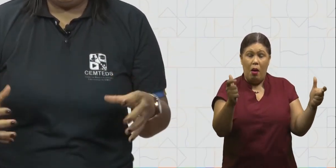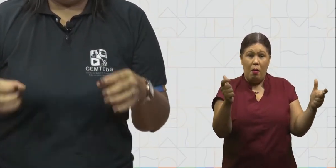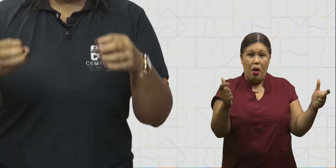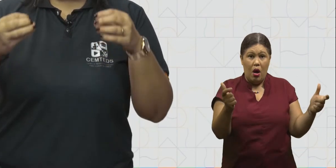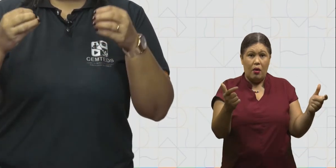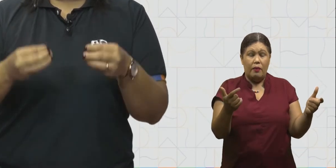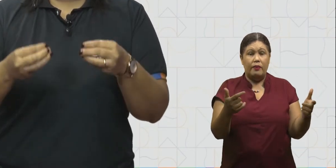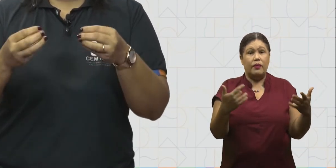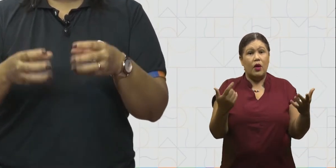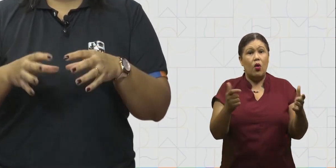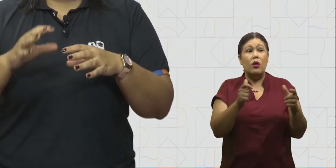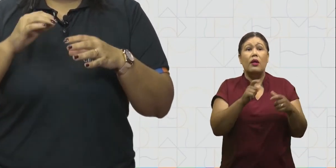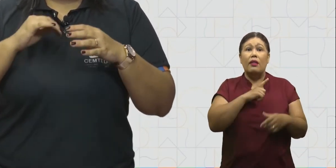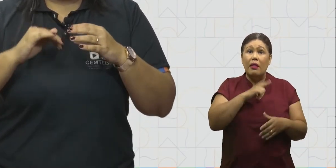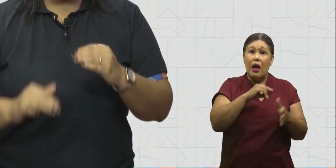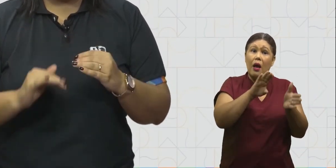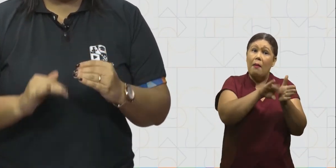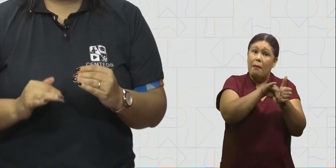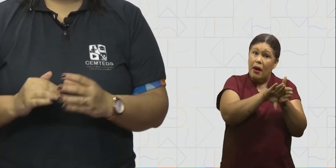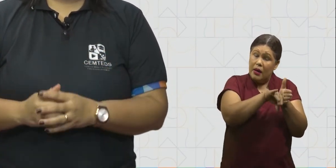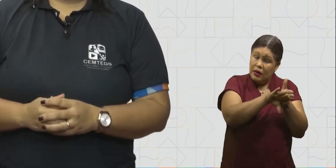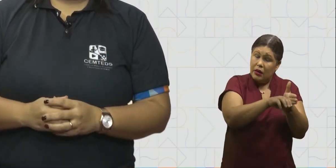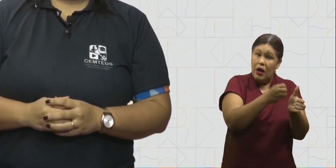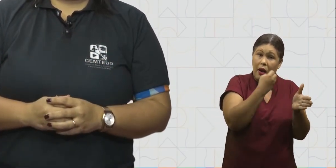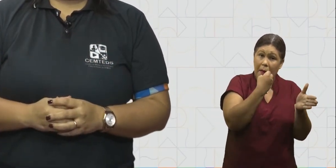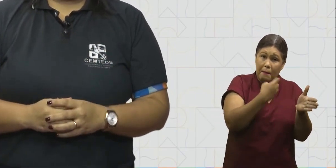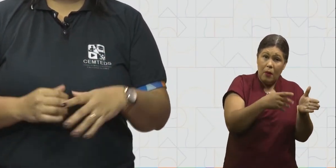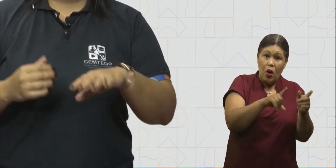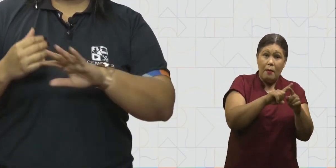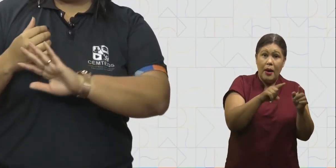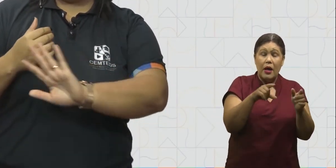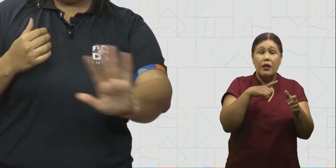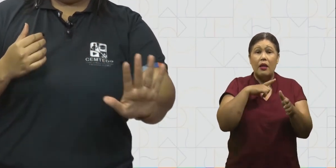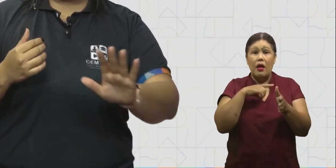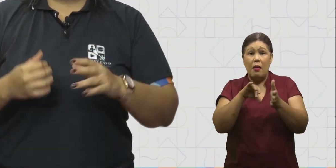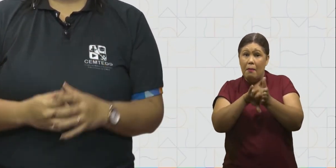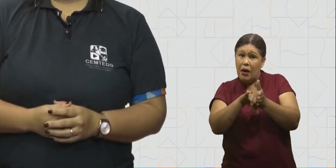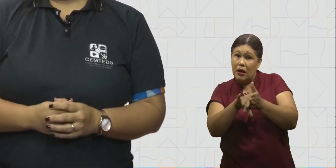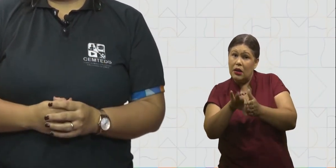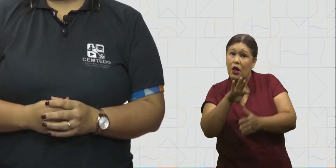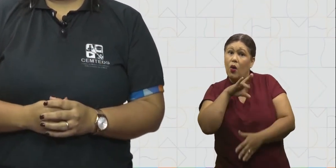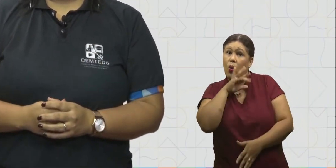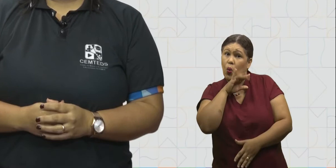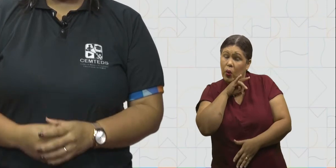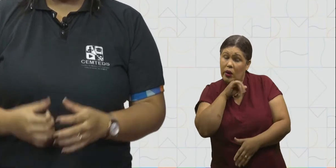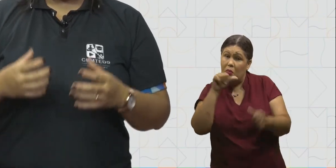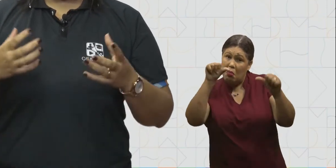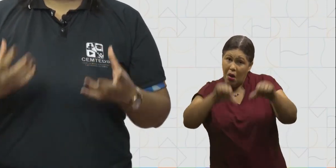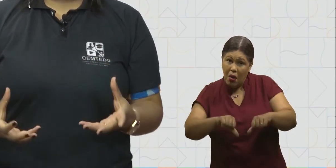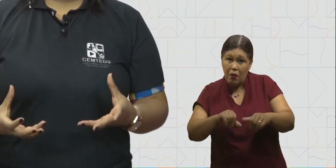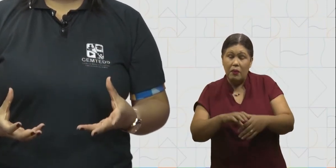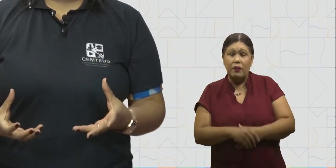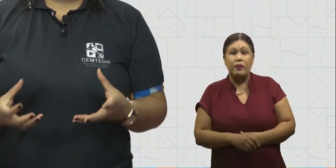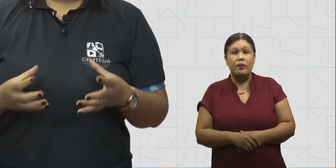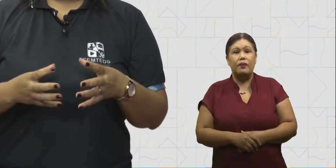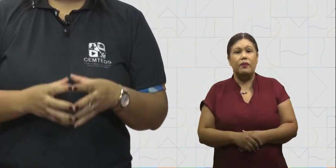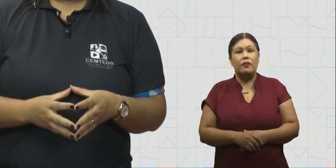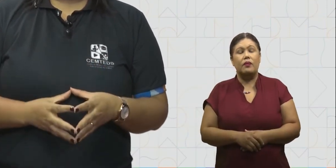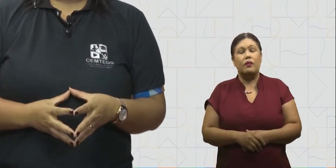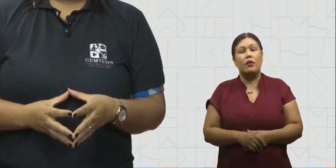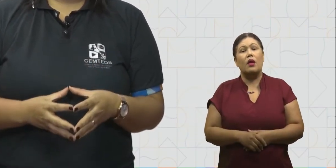planeta. E bactérias que são fundamentais para a vida na Terra deixariam de existir. Além